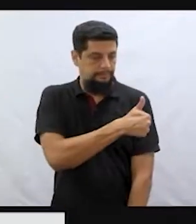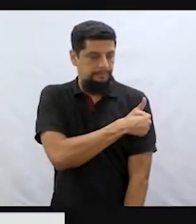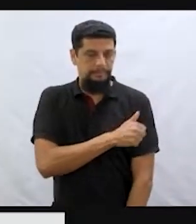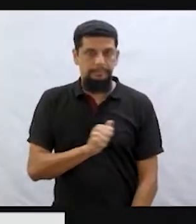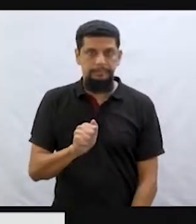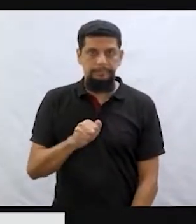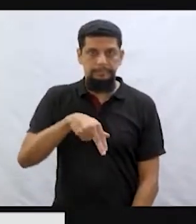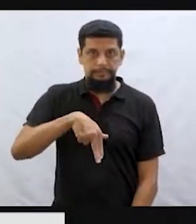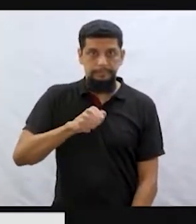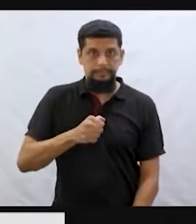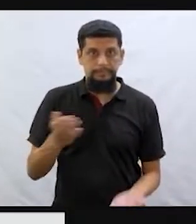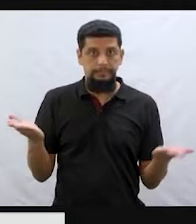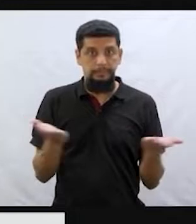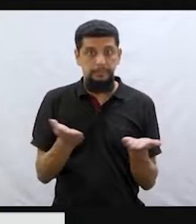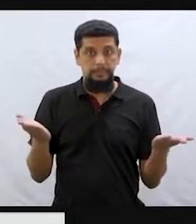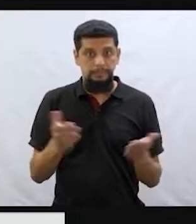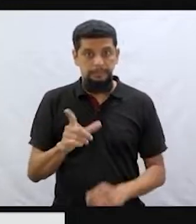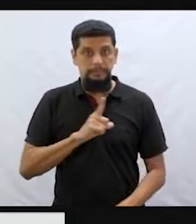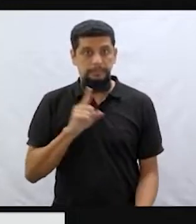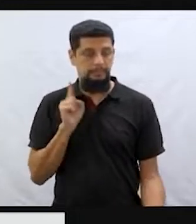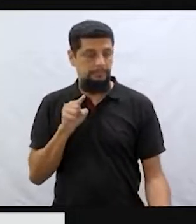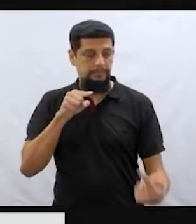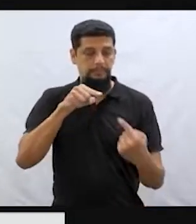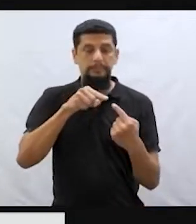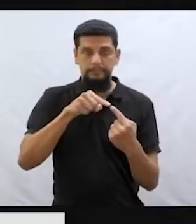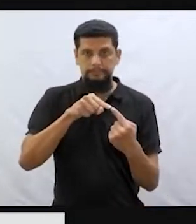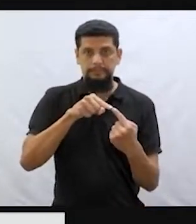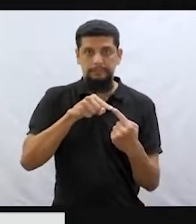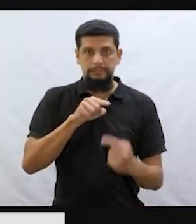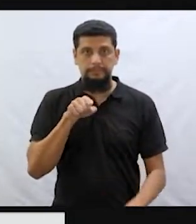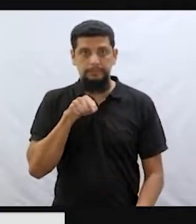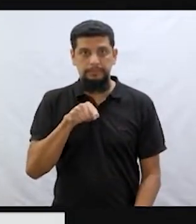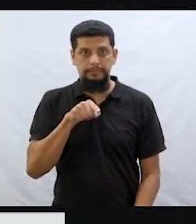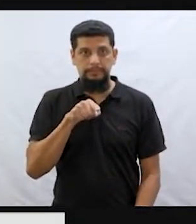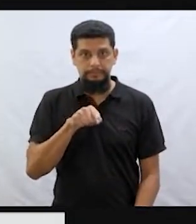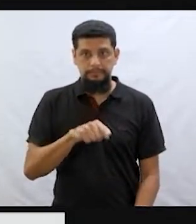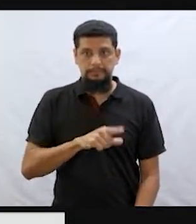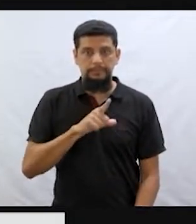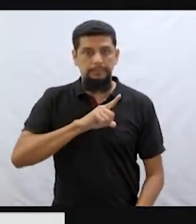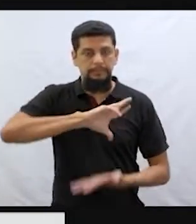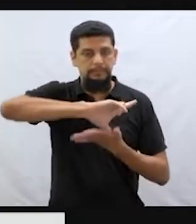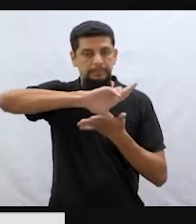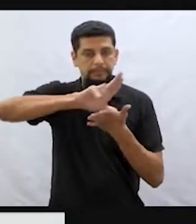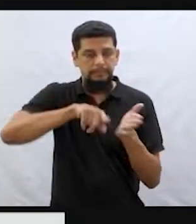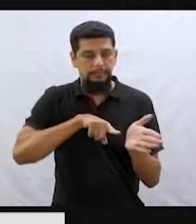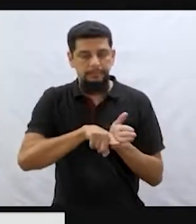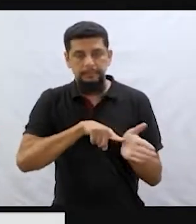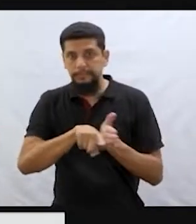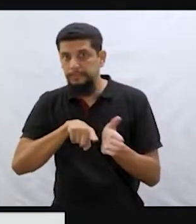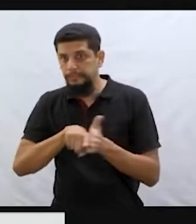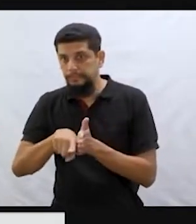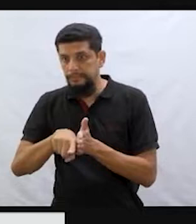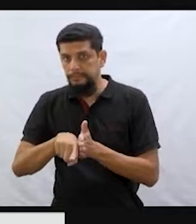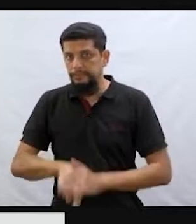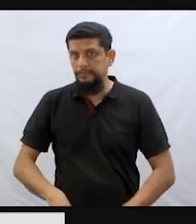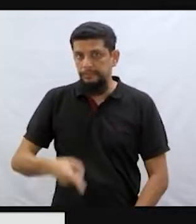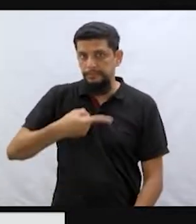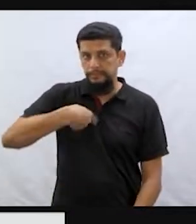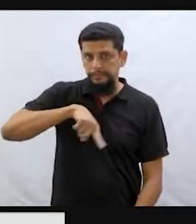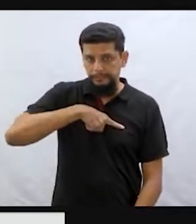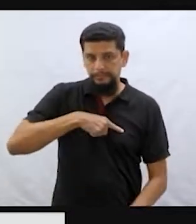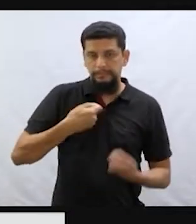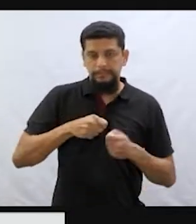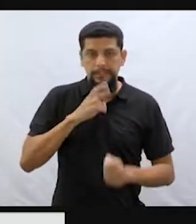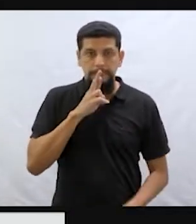gente estará a Ana e hoje a Ana tem uma missão. A Ana vai trazer um monte de perguntinhas e nós